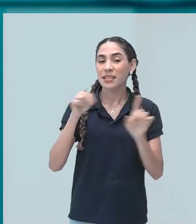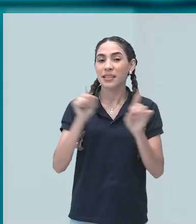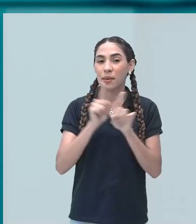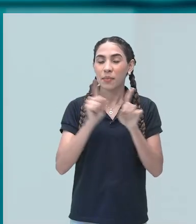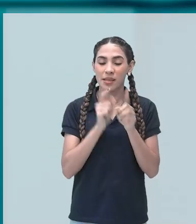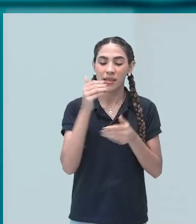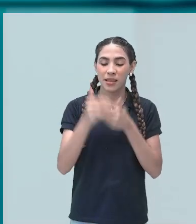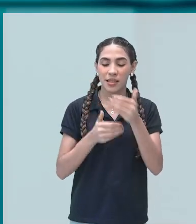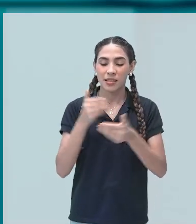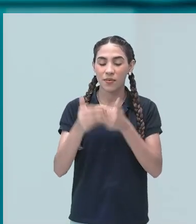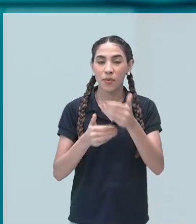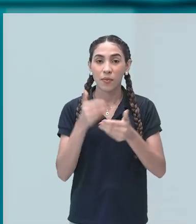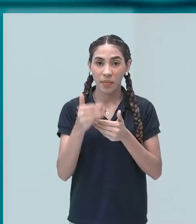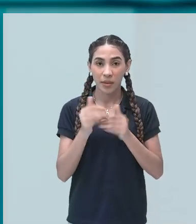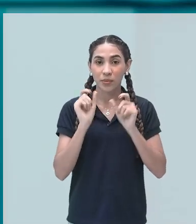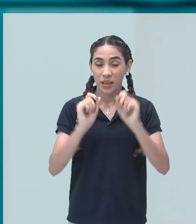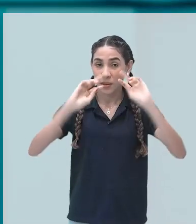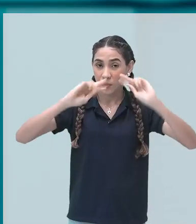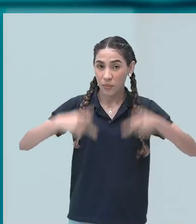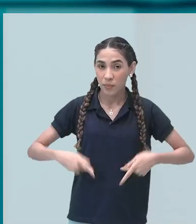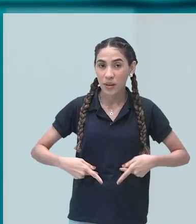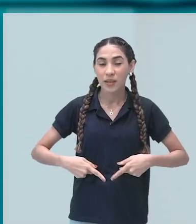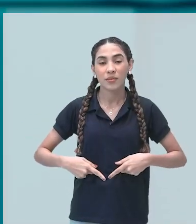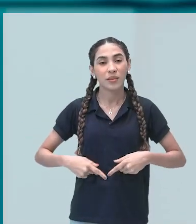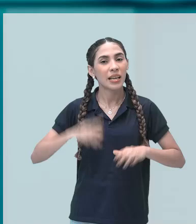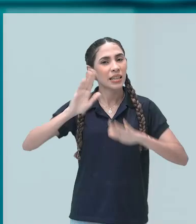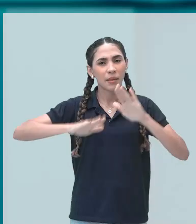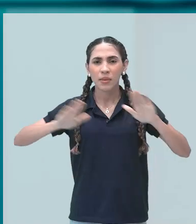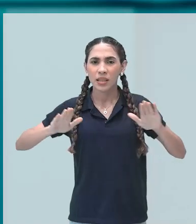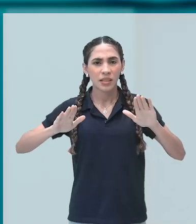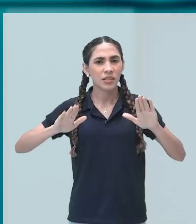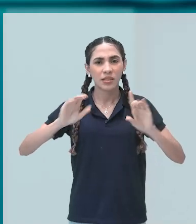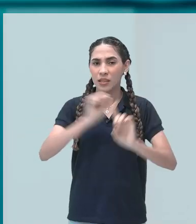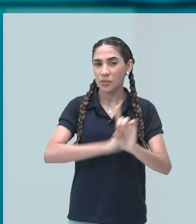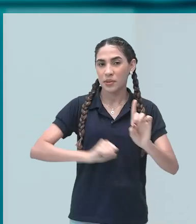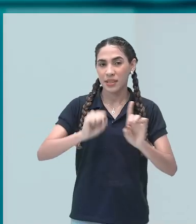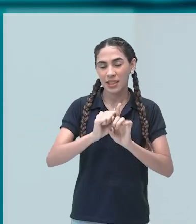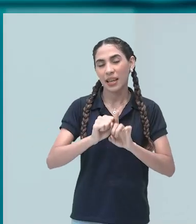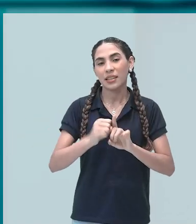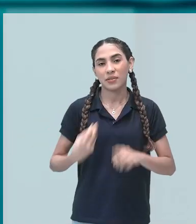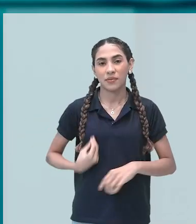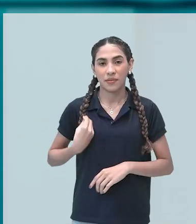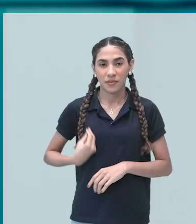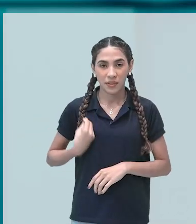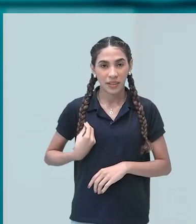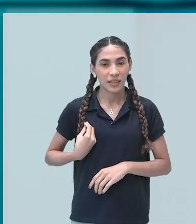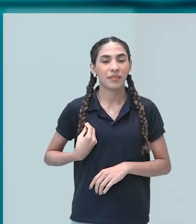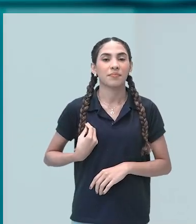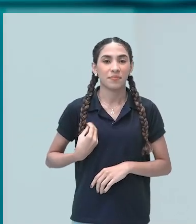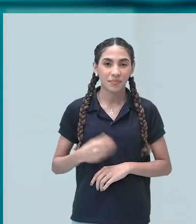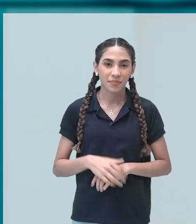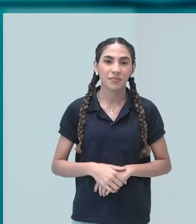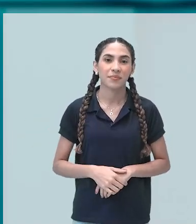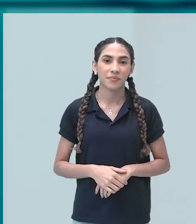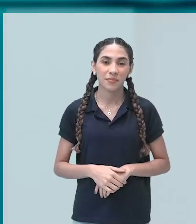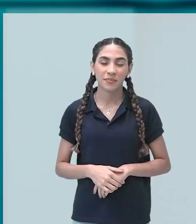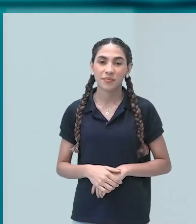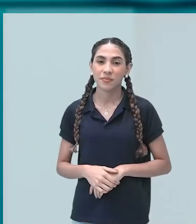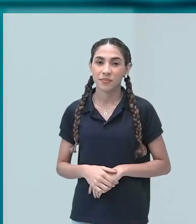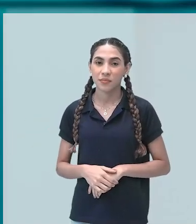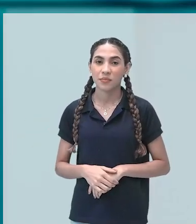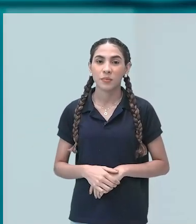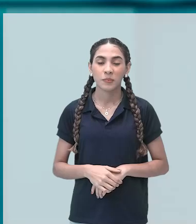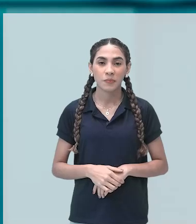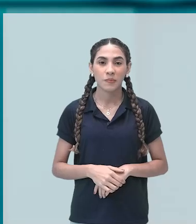para o desenvolvimento humano, independente da sociedade na qual essa criança e esse adolescente